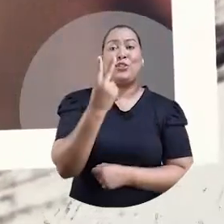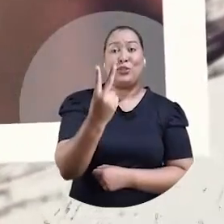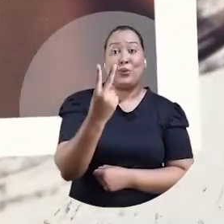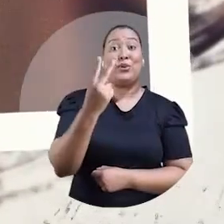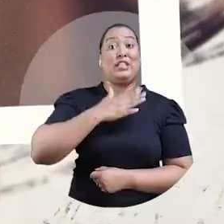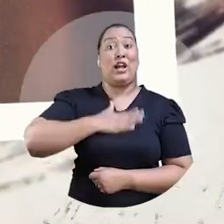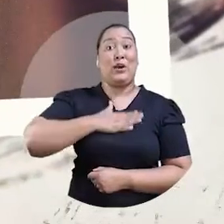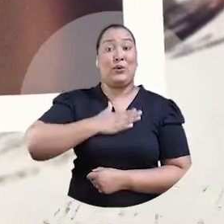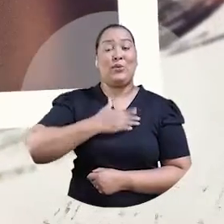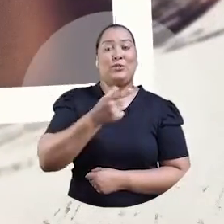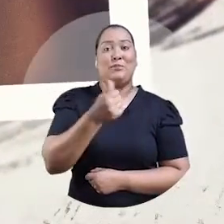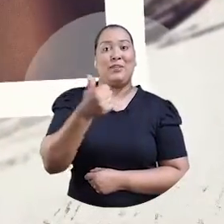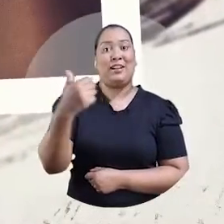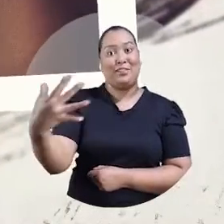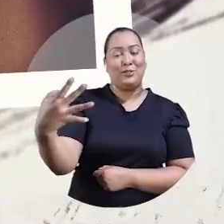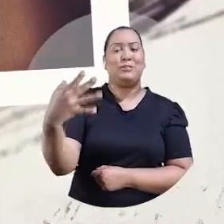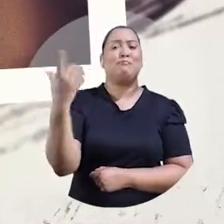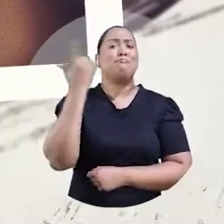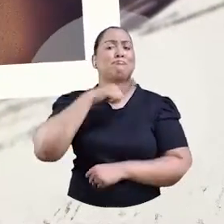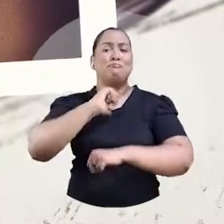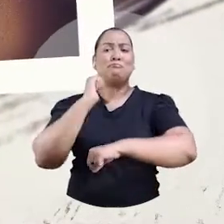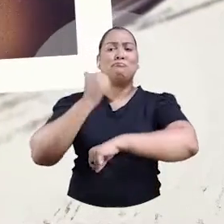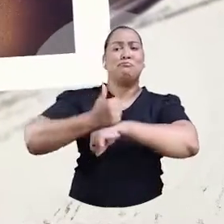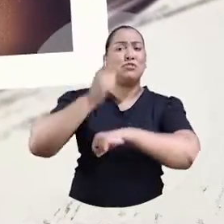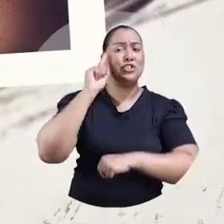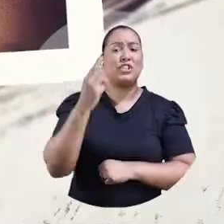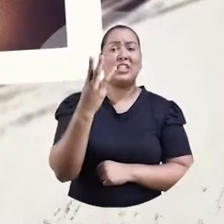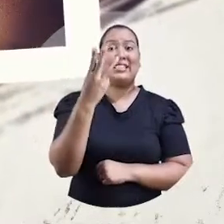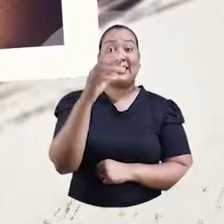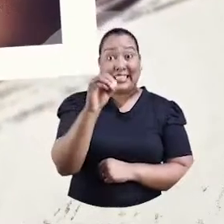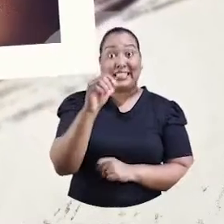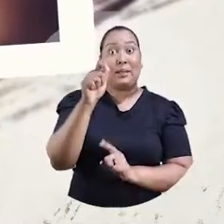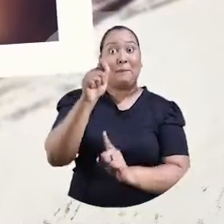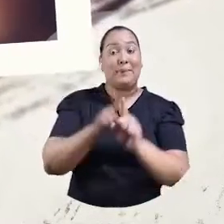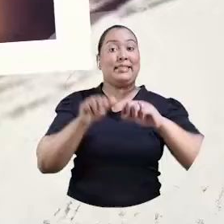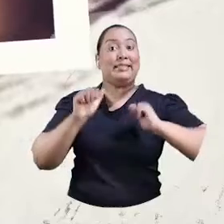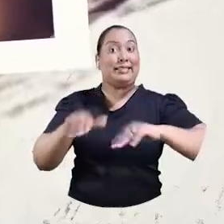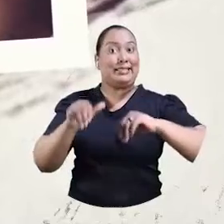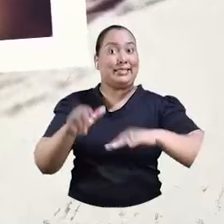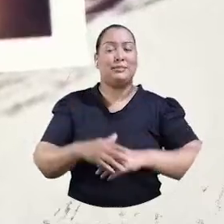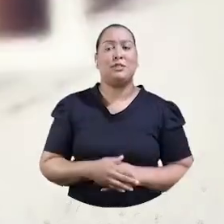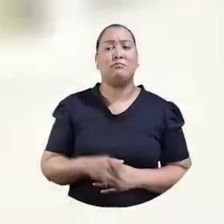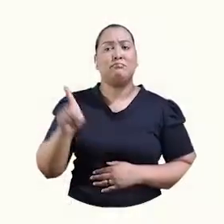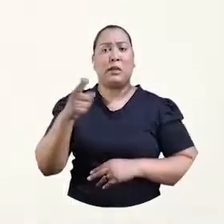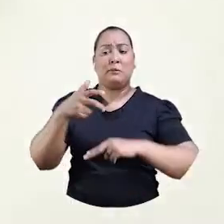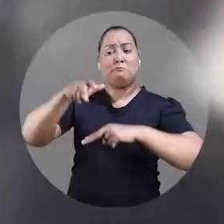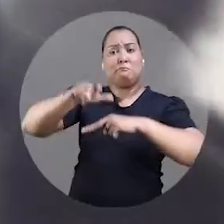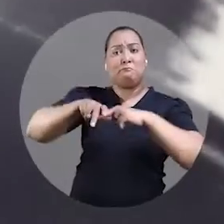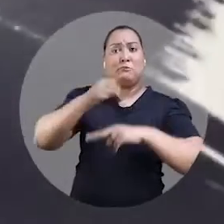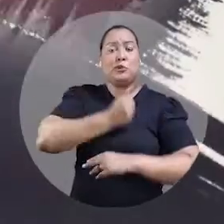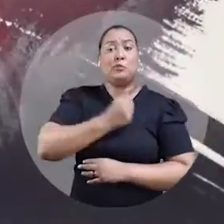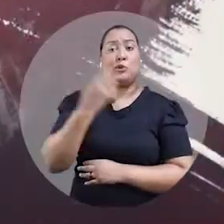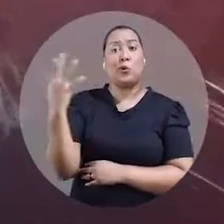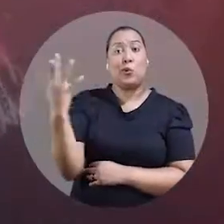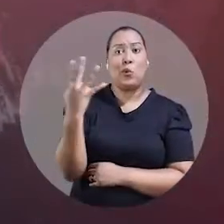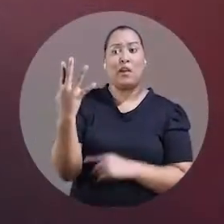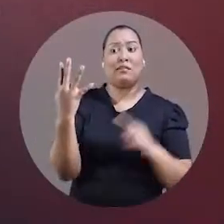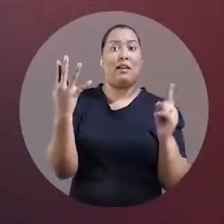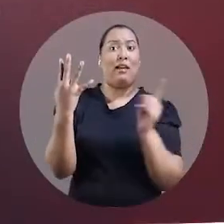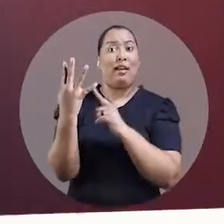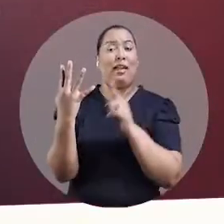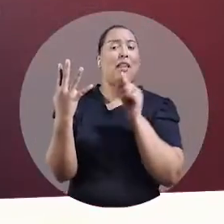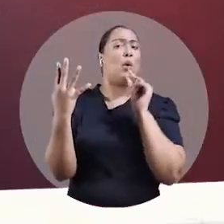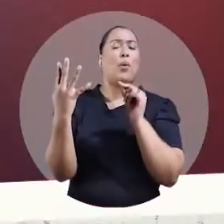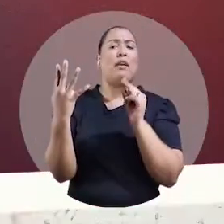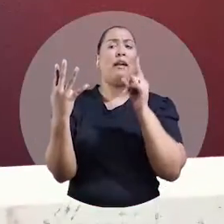de agosto de 2014, tomando posse no dia 30 de setembro do mesmo ano. Ocupa a cadeira número 4, sendo a 4ª